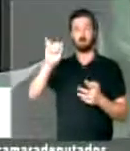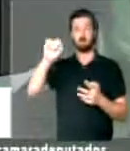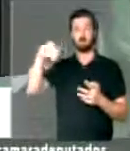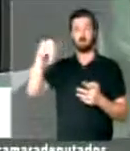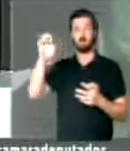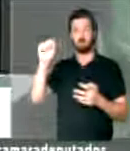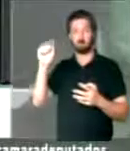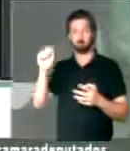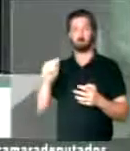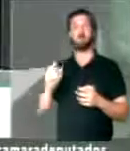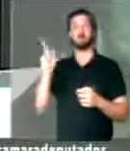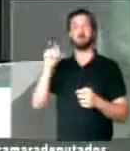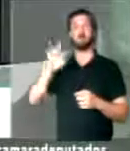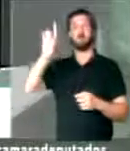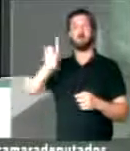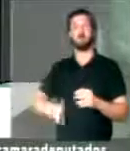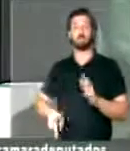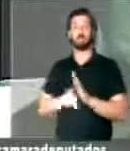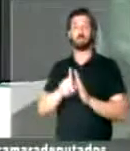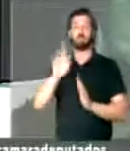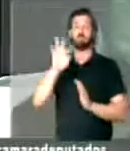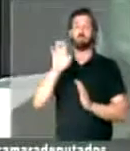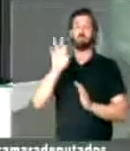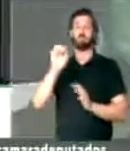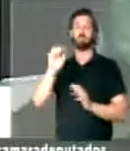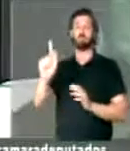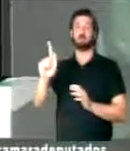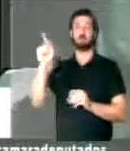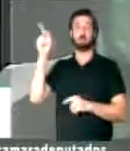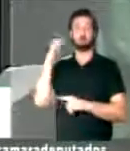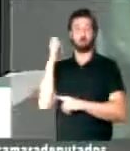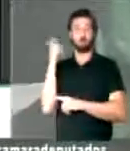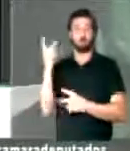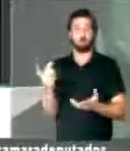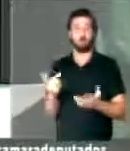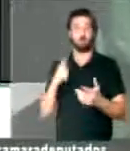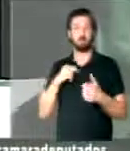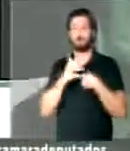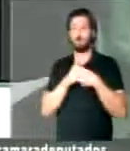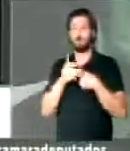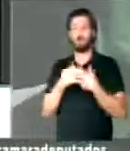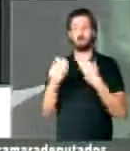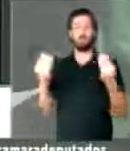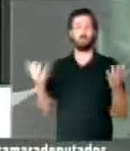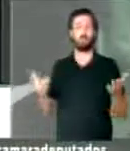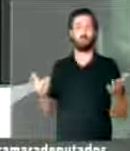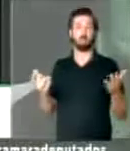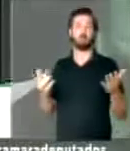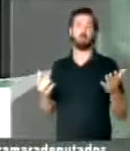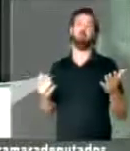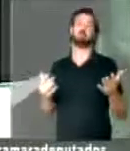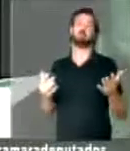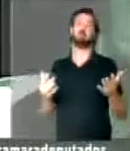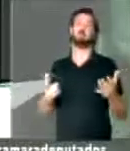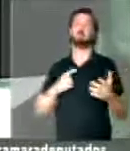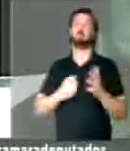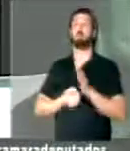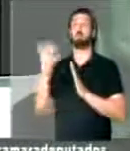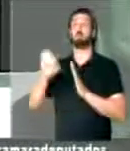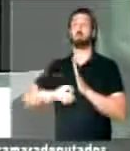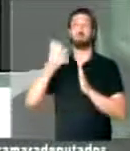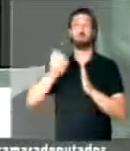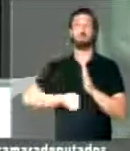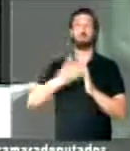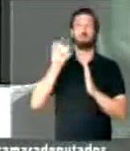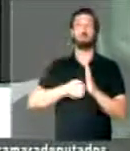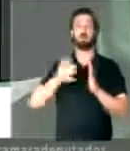que são as diretoras da nossa FETAG do Rio Grande do Sul, que cuidam com tanto amor e carinho. Hoje tem centenas e centenas